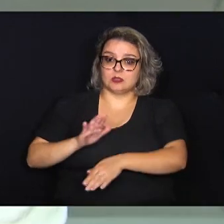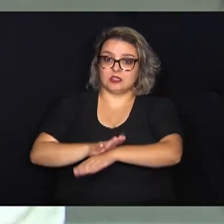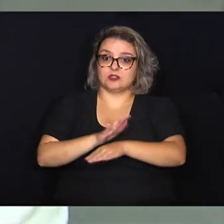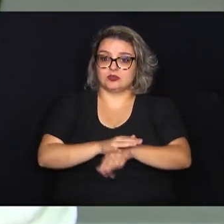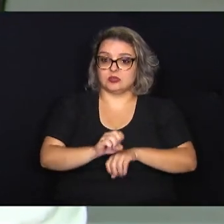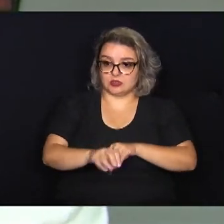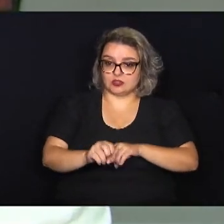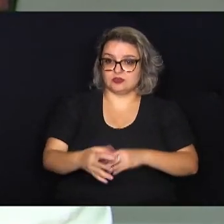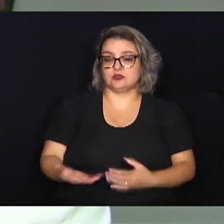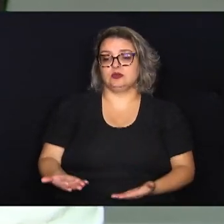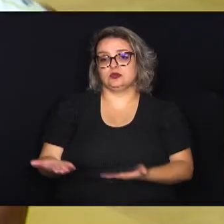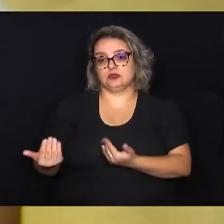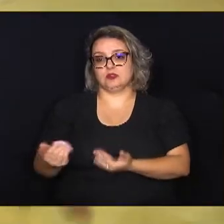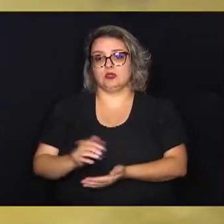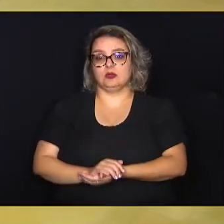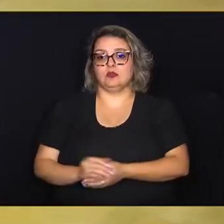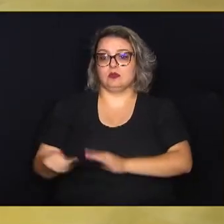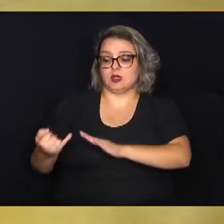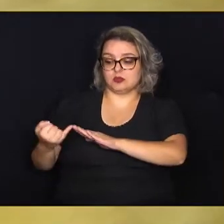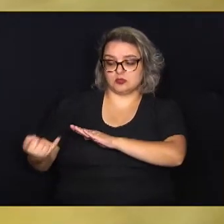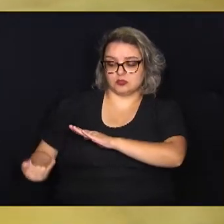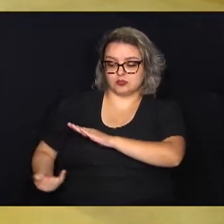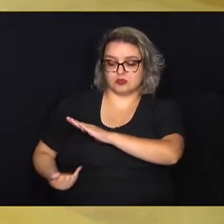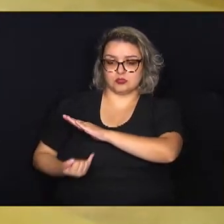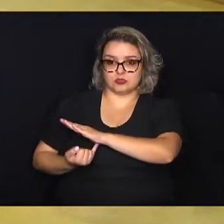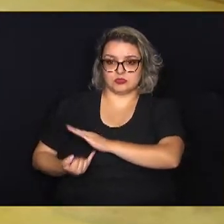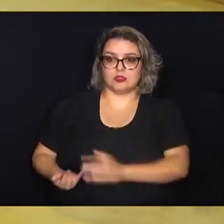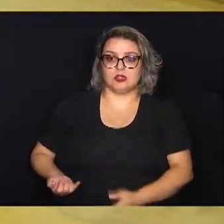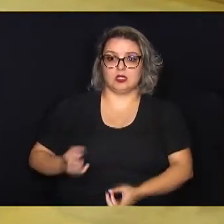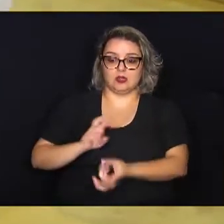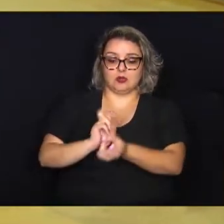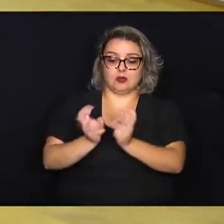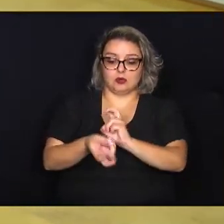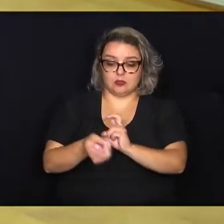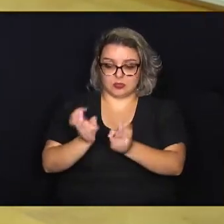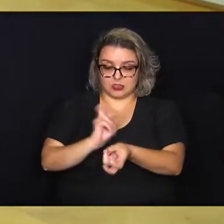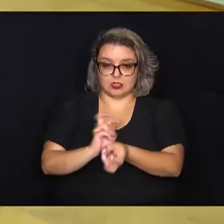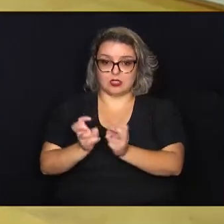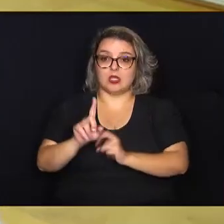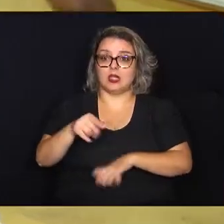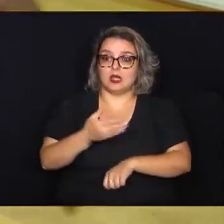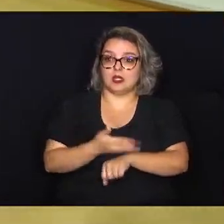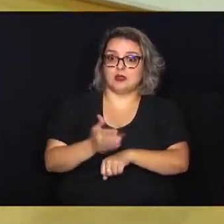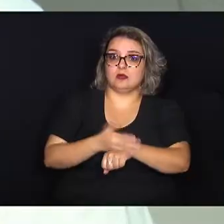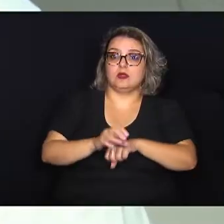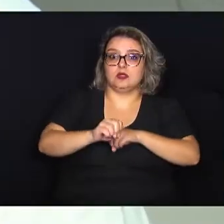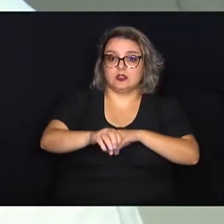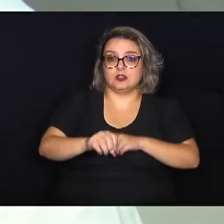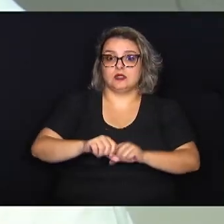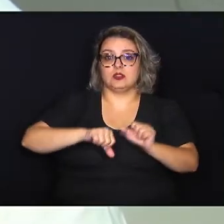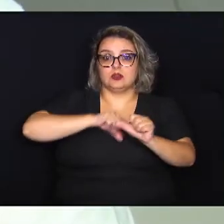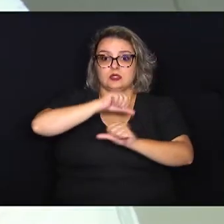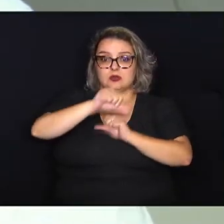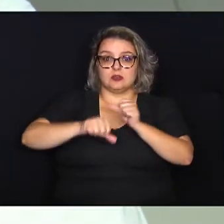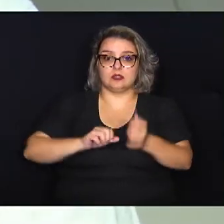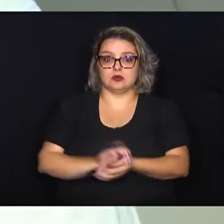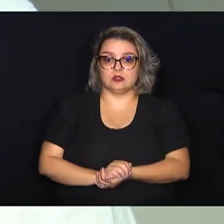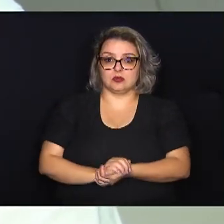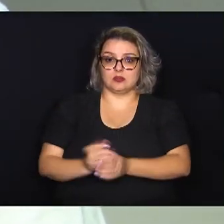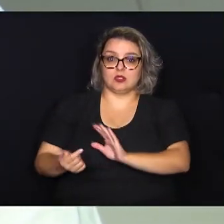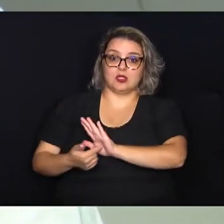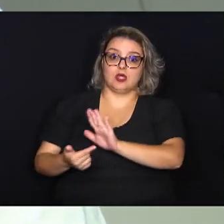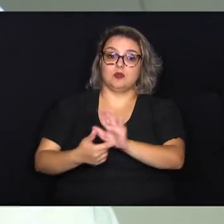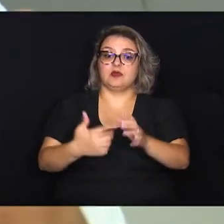o instrutor Luciano Medina, a capoeira é uma prática educativa e transformadora. Ela manifesta um modo de